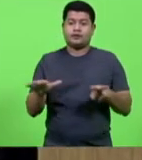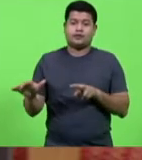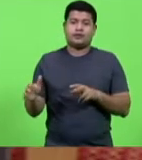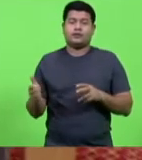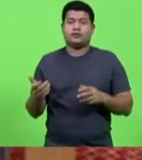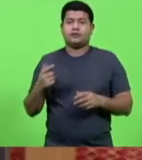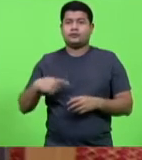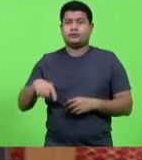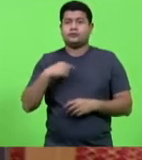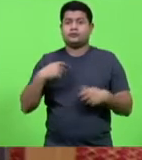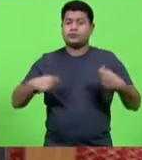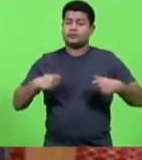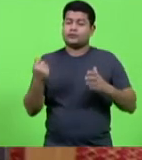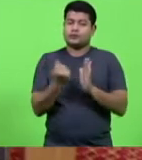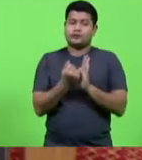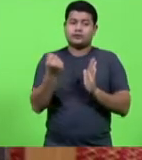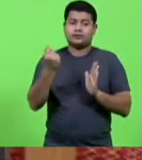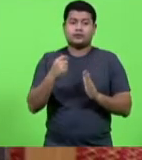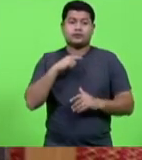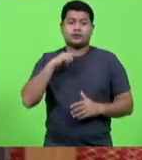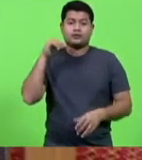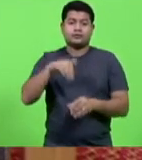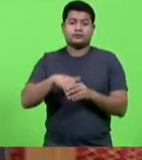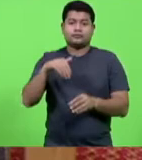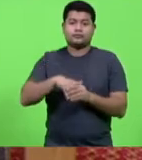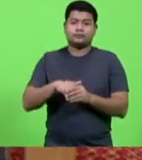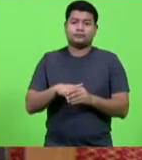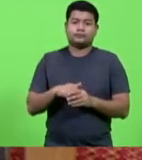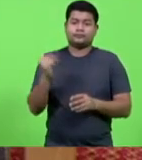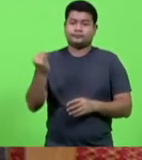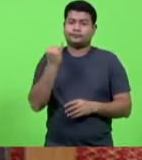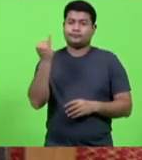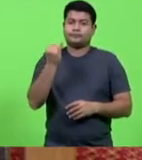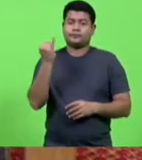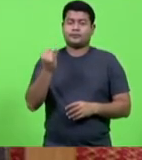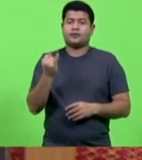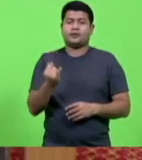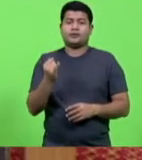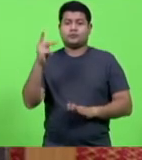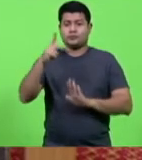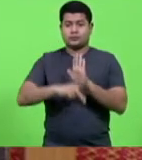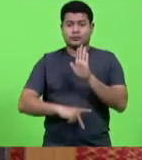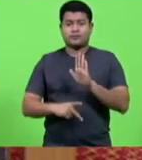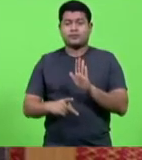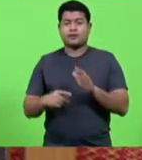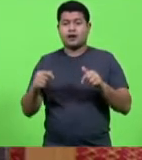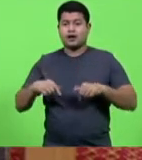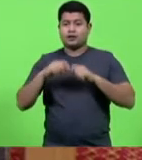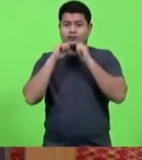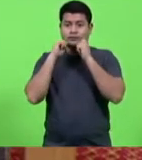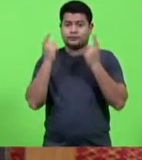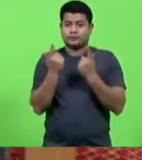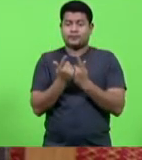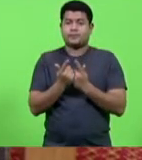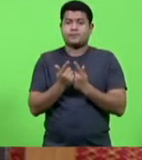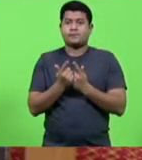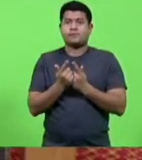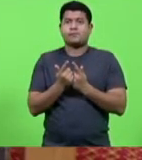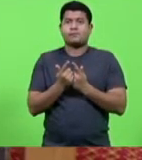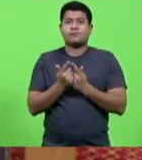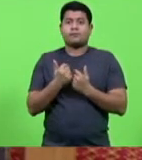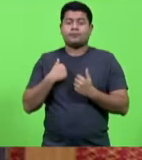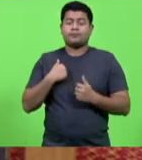que registrar que temos votado importantíssimos projetos nessa casa. Vejo